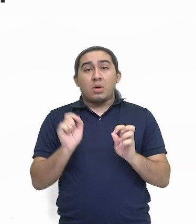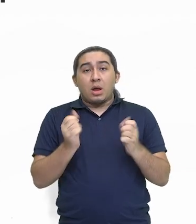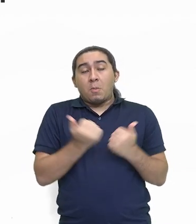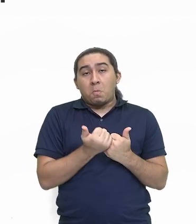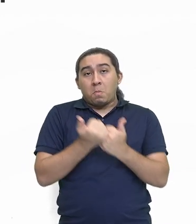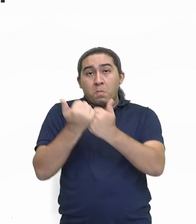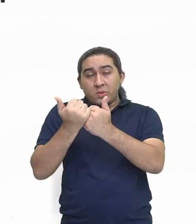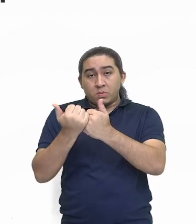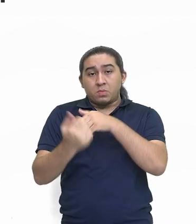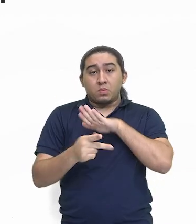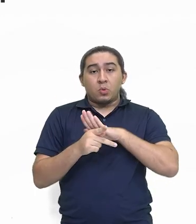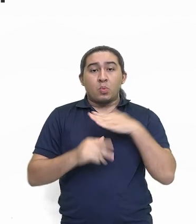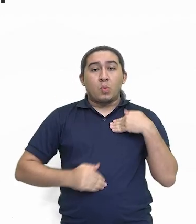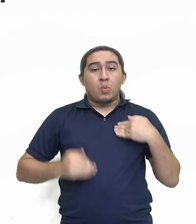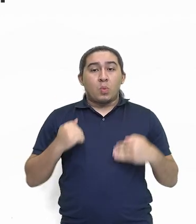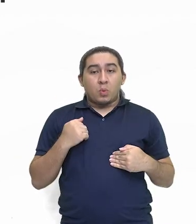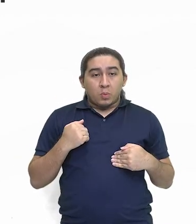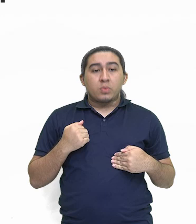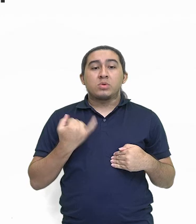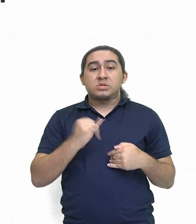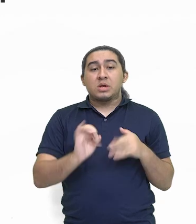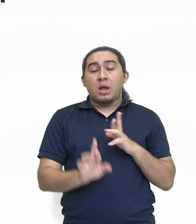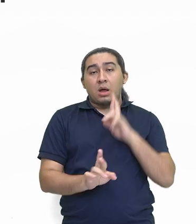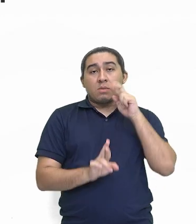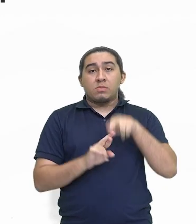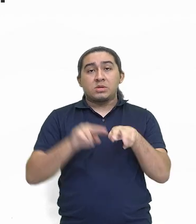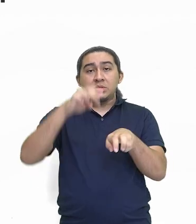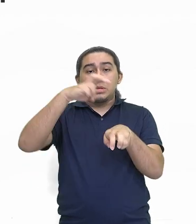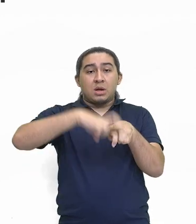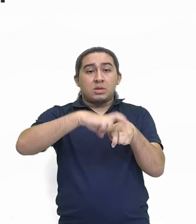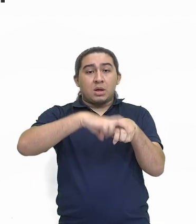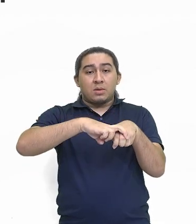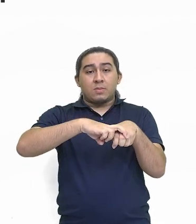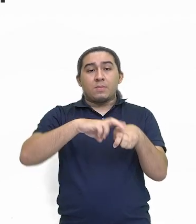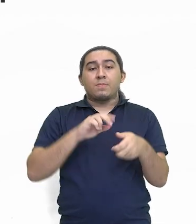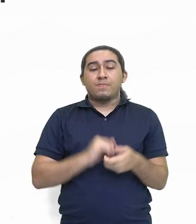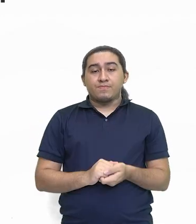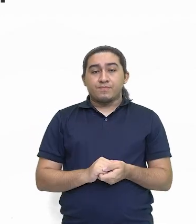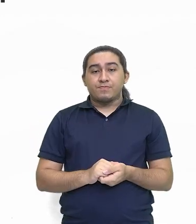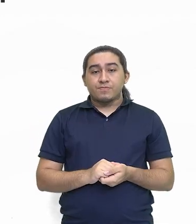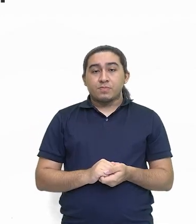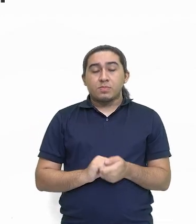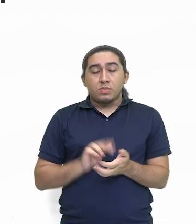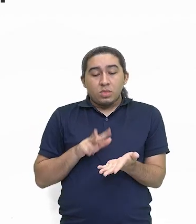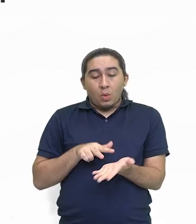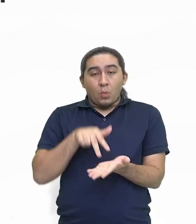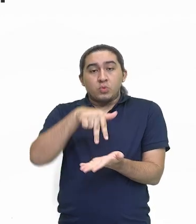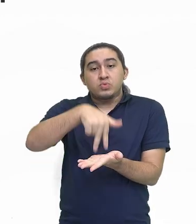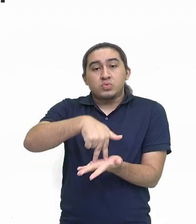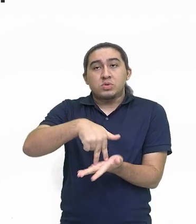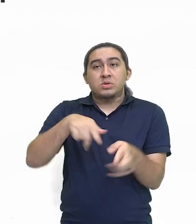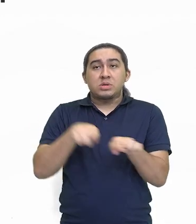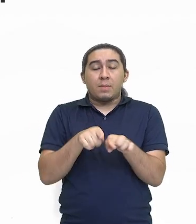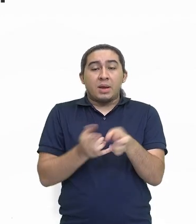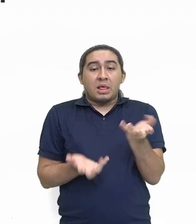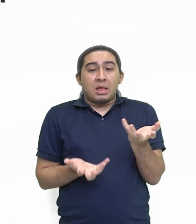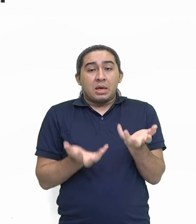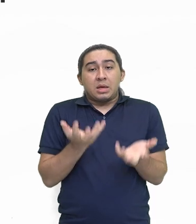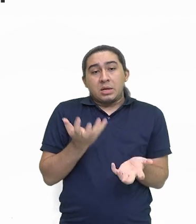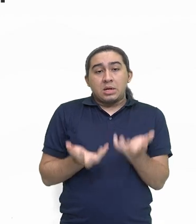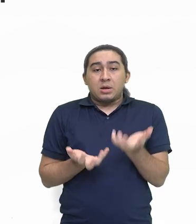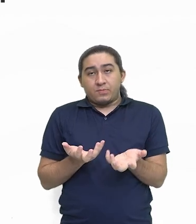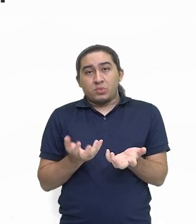e sustentação do corpo quando estamos sentados, postura e estabilidade durante